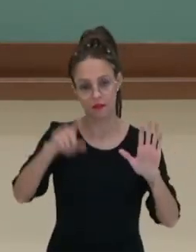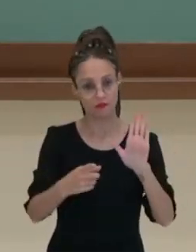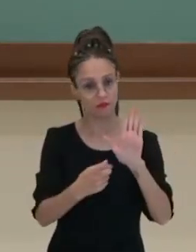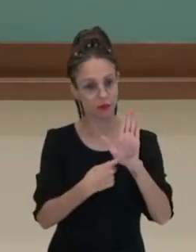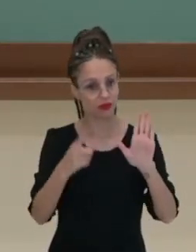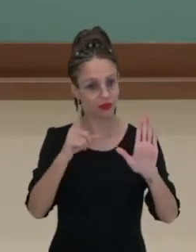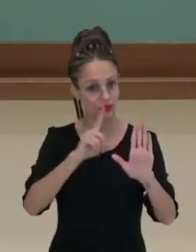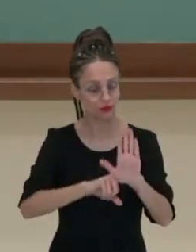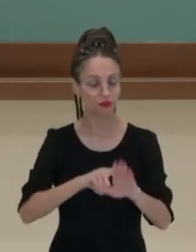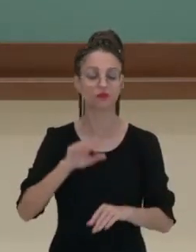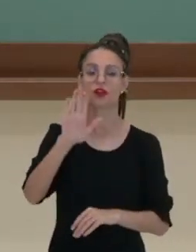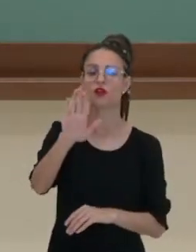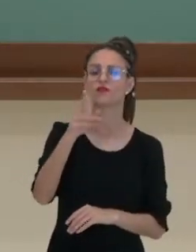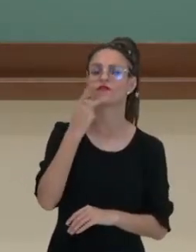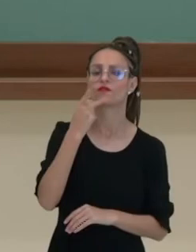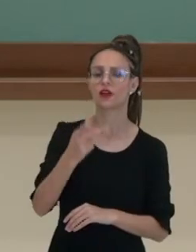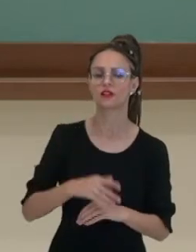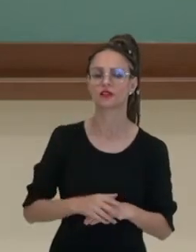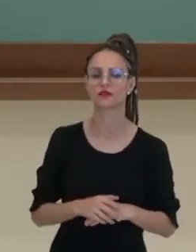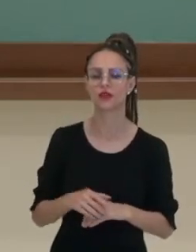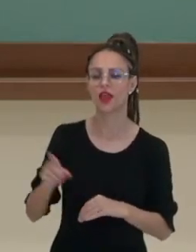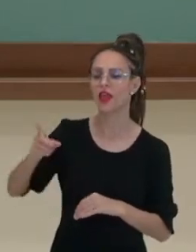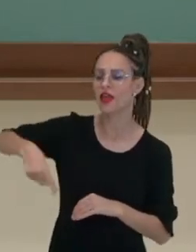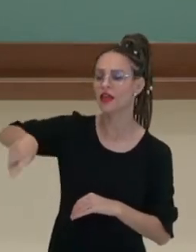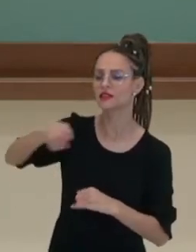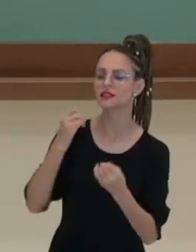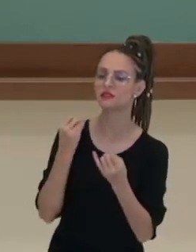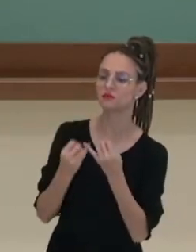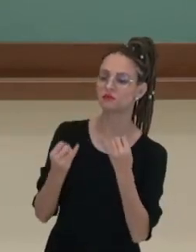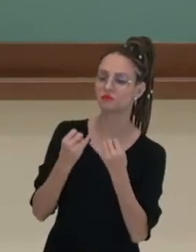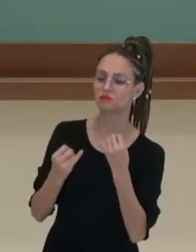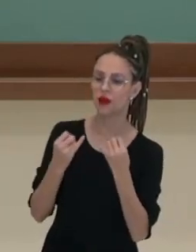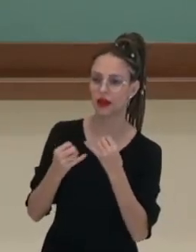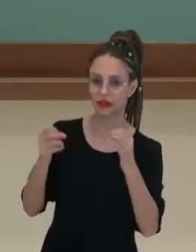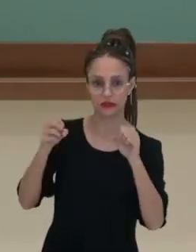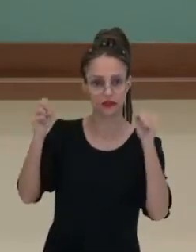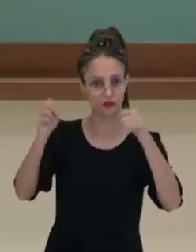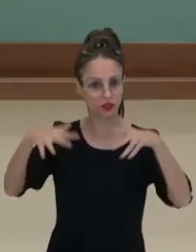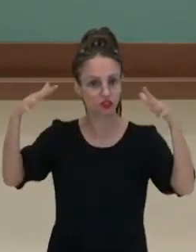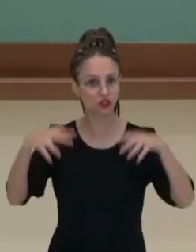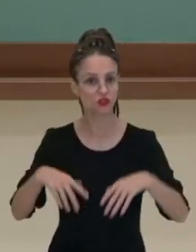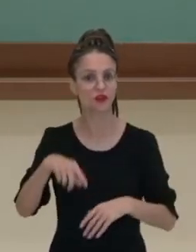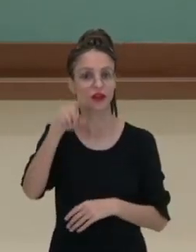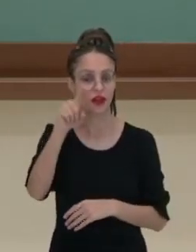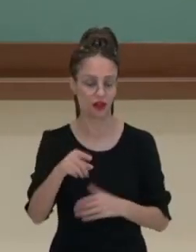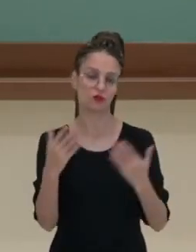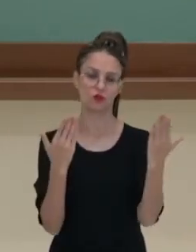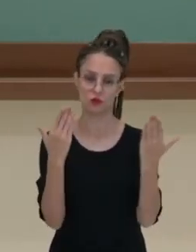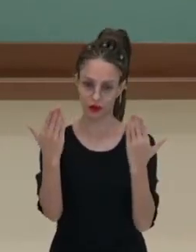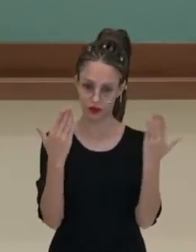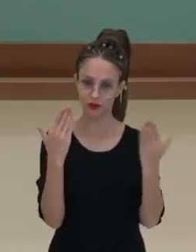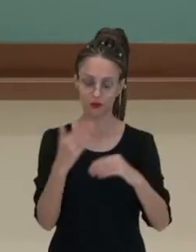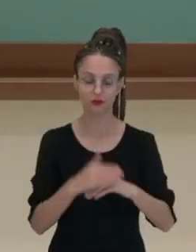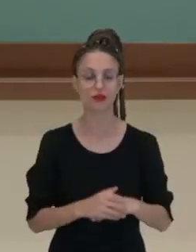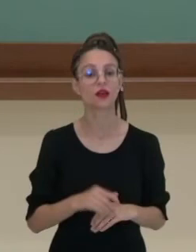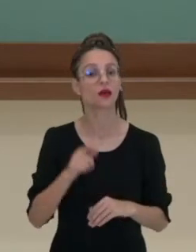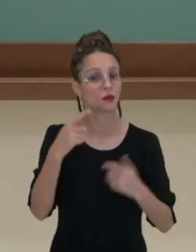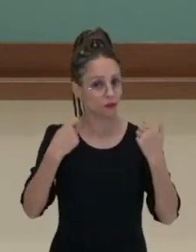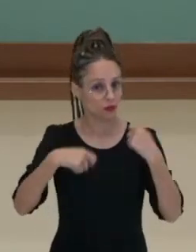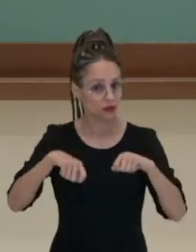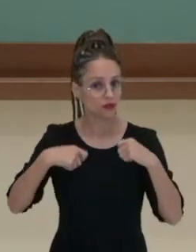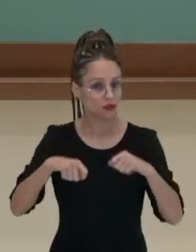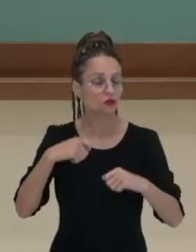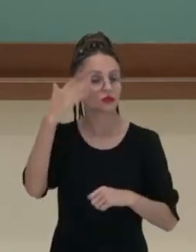metáfora. Agora, se eu digo, eles parecem com magia, estaria usando uma comparação. É